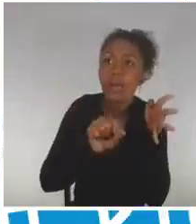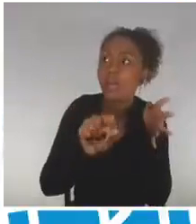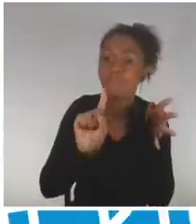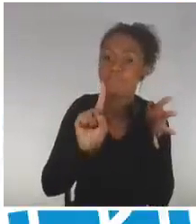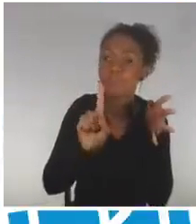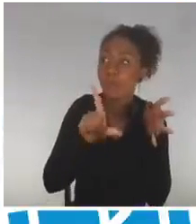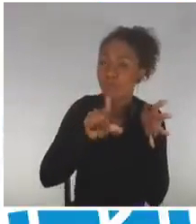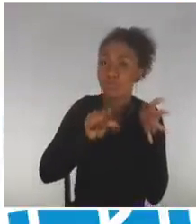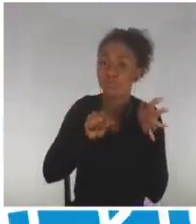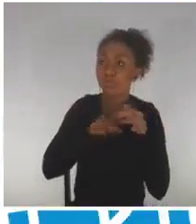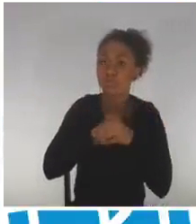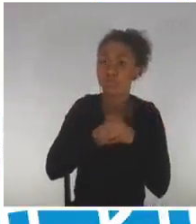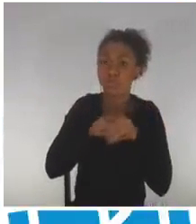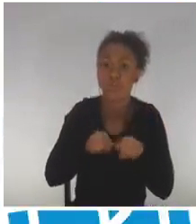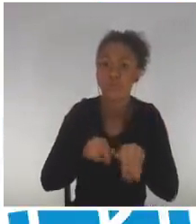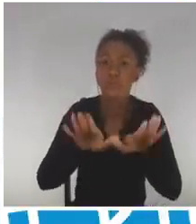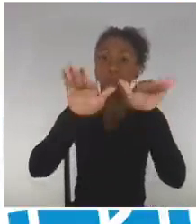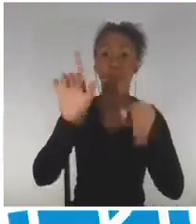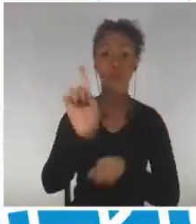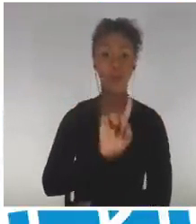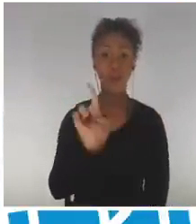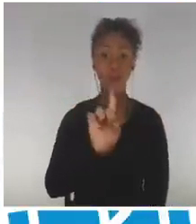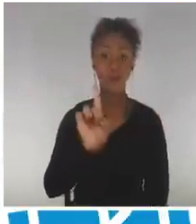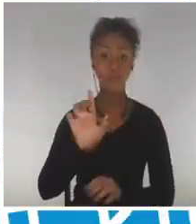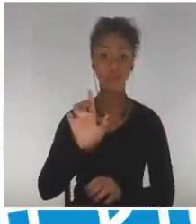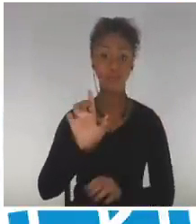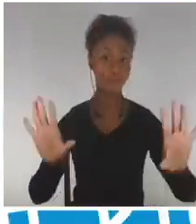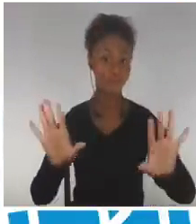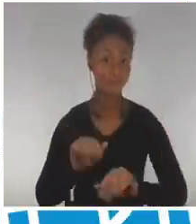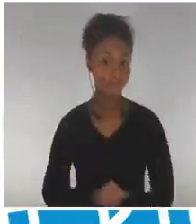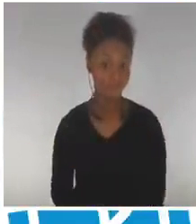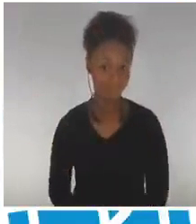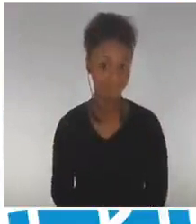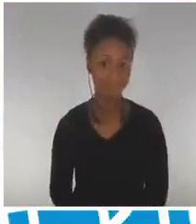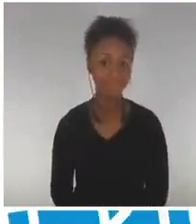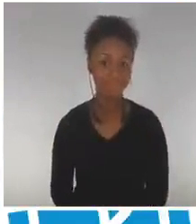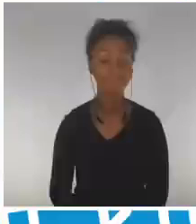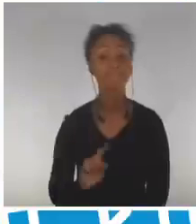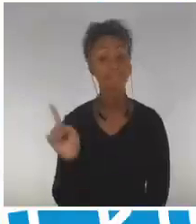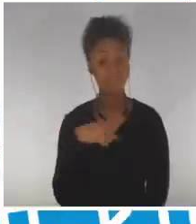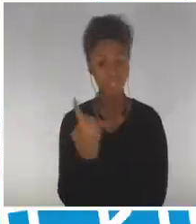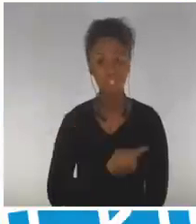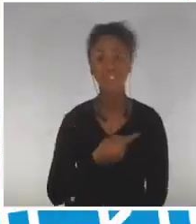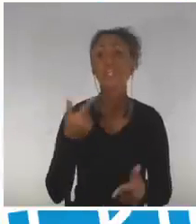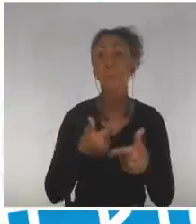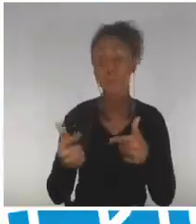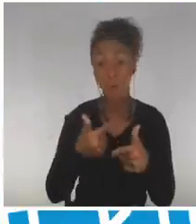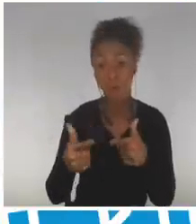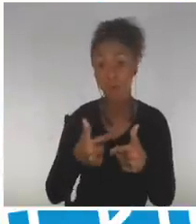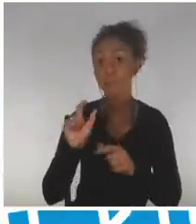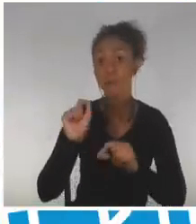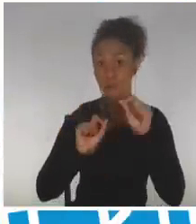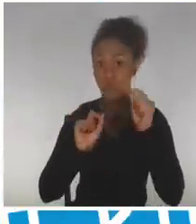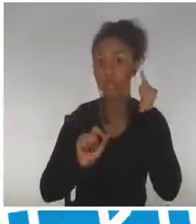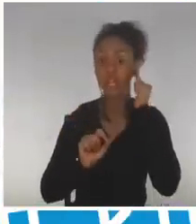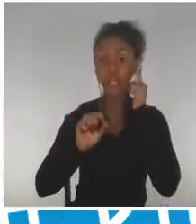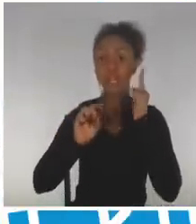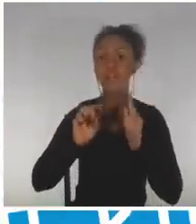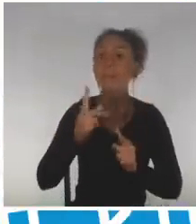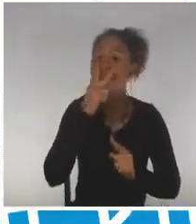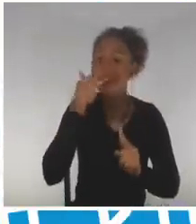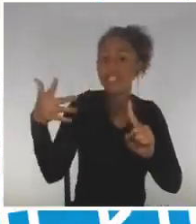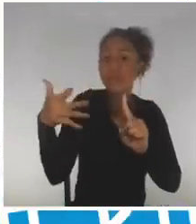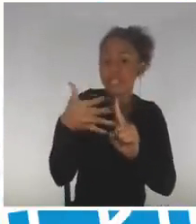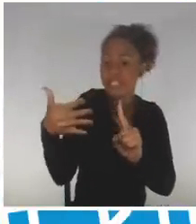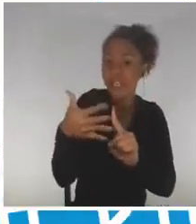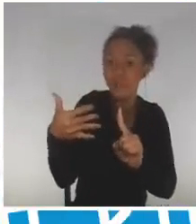gente tem vários casos, não só de problemas mentais, mas muito dessa síndrome da gaiola. Então, nós